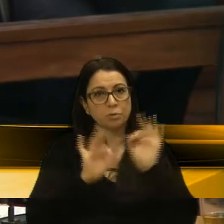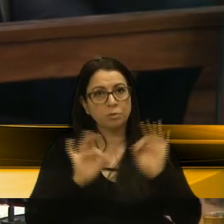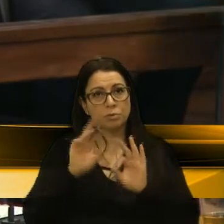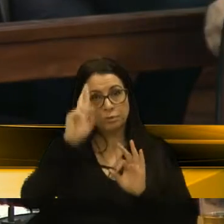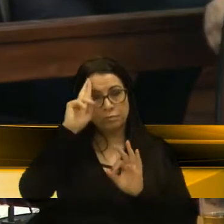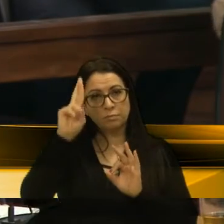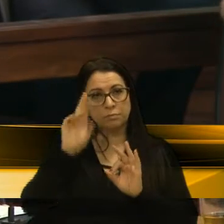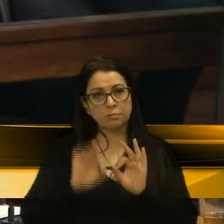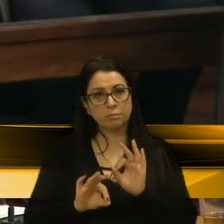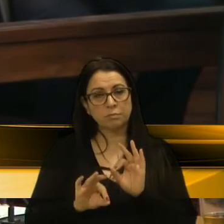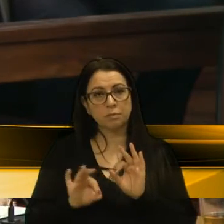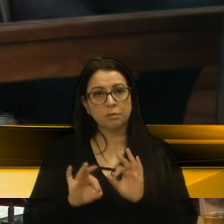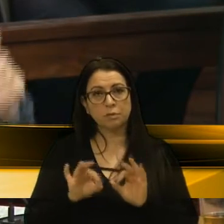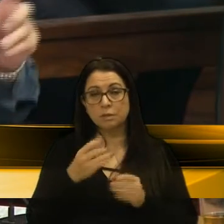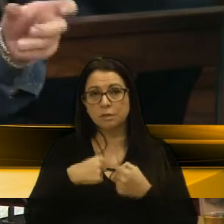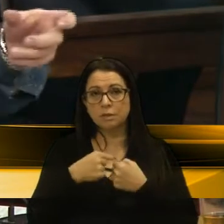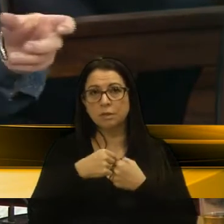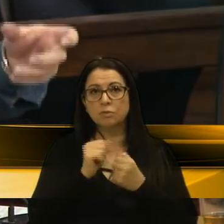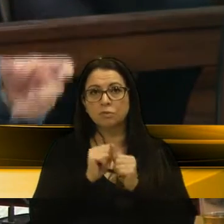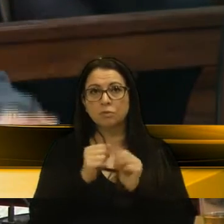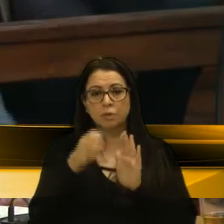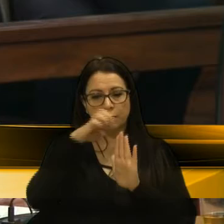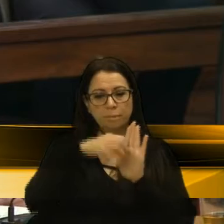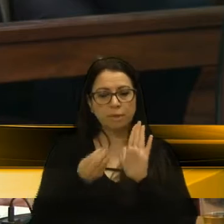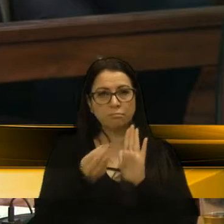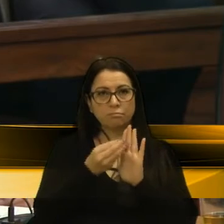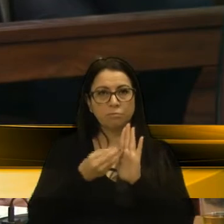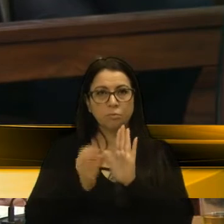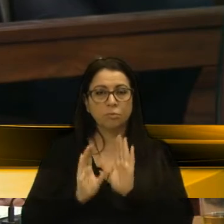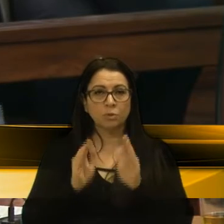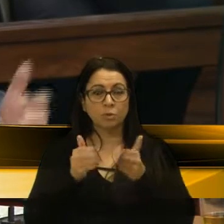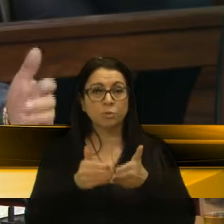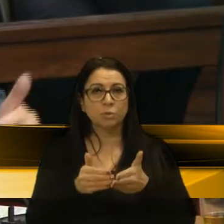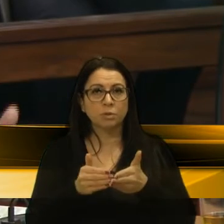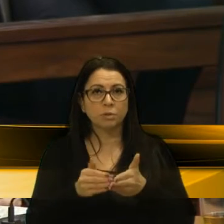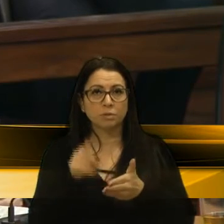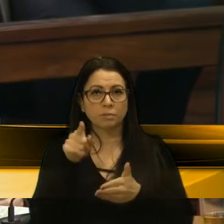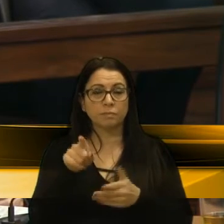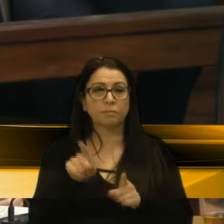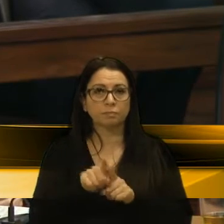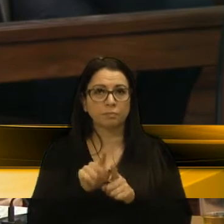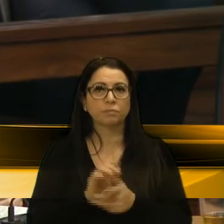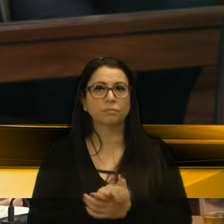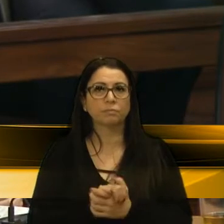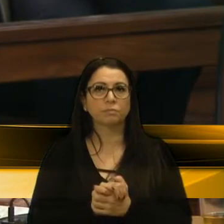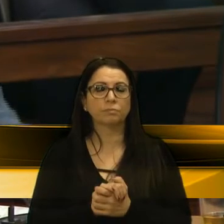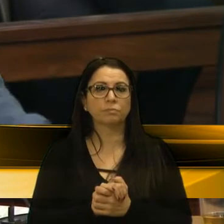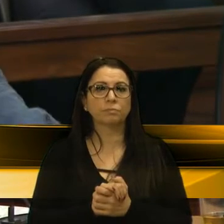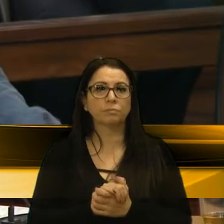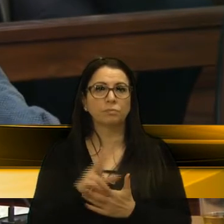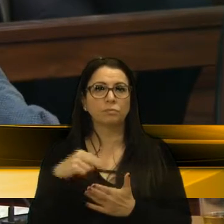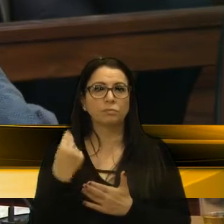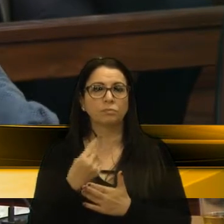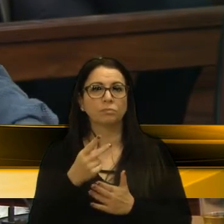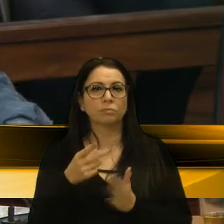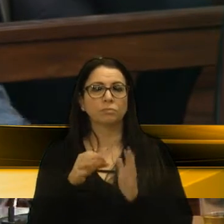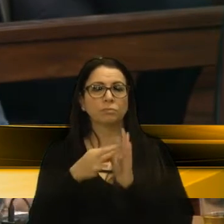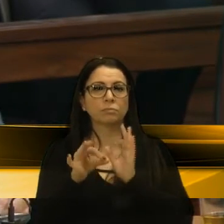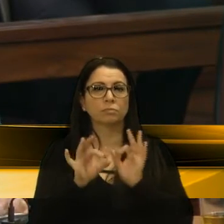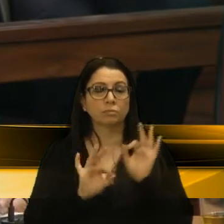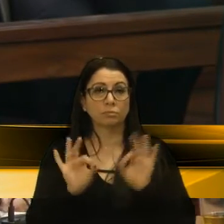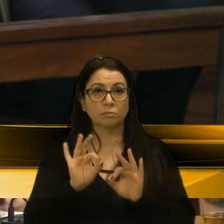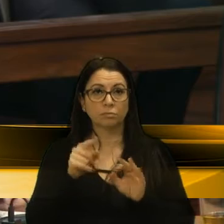sendo incluídos através de emendas da comissão, de Vossa Senhoria também, no nosso plano diretor. De